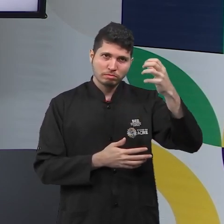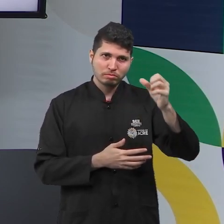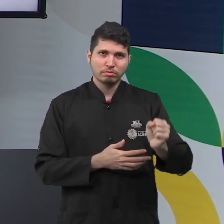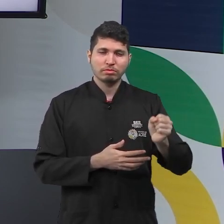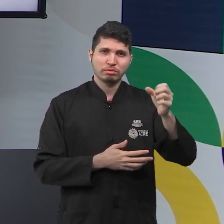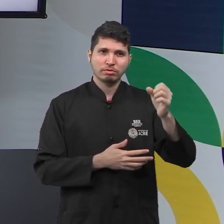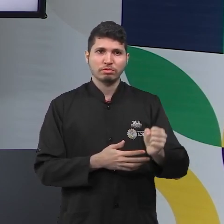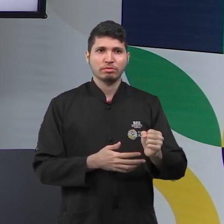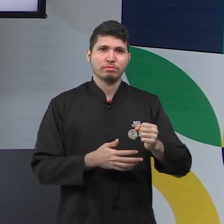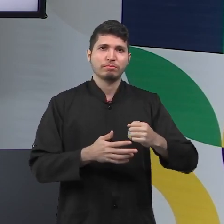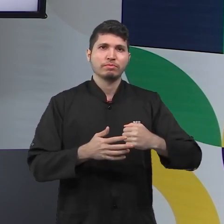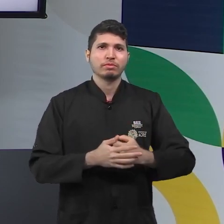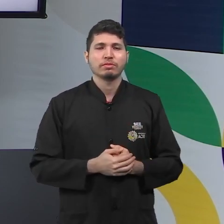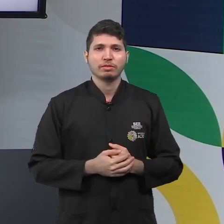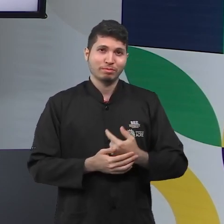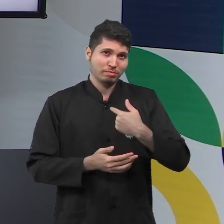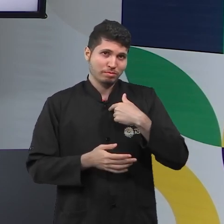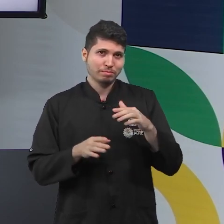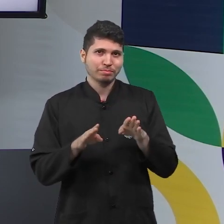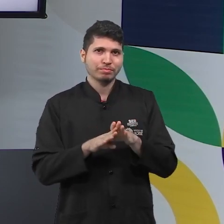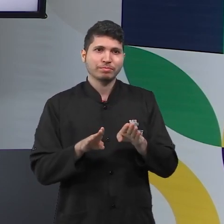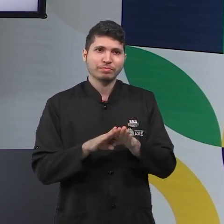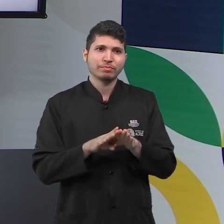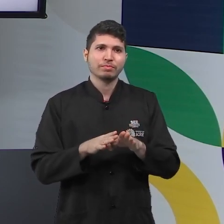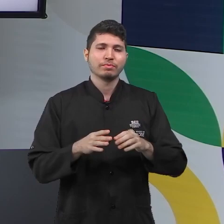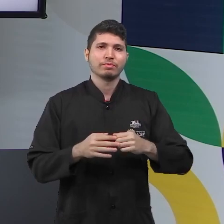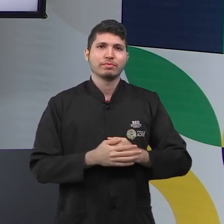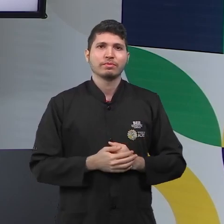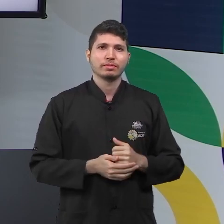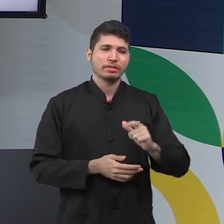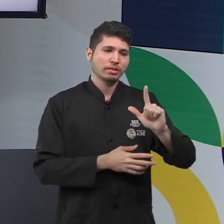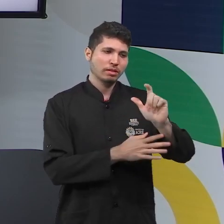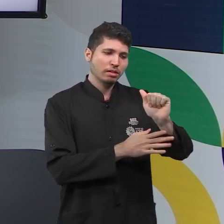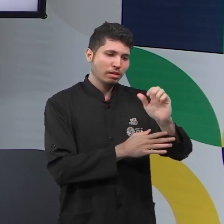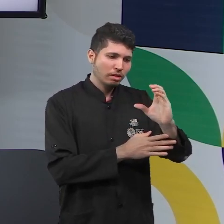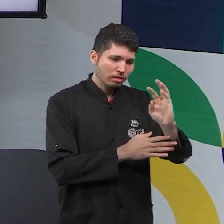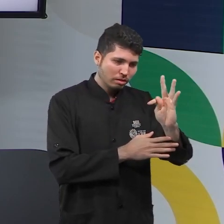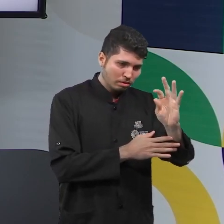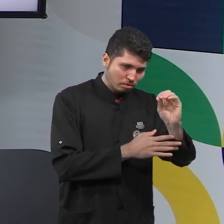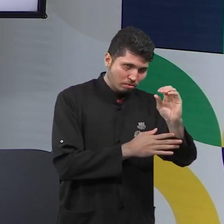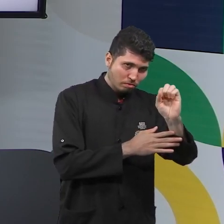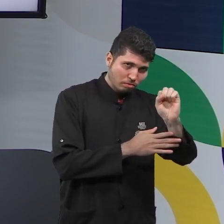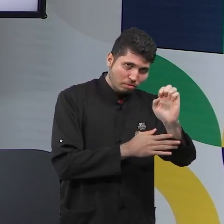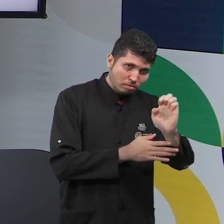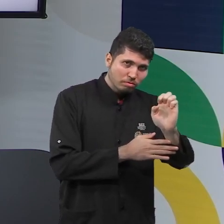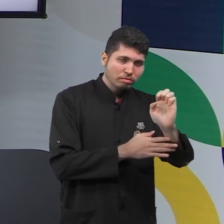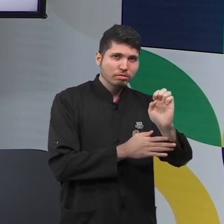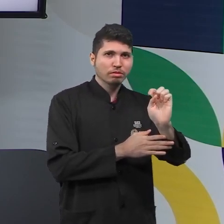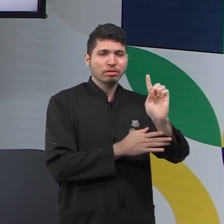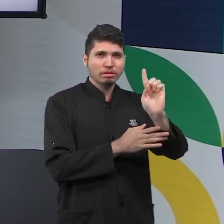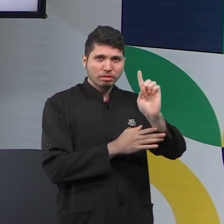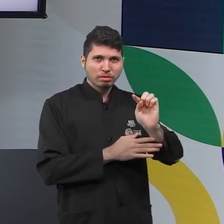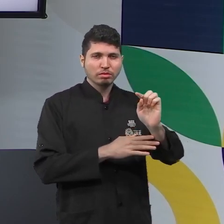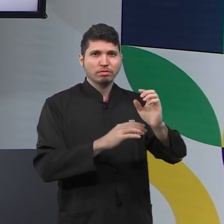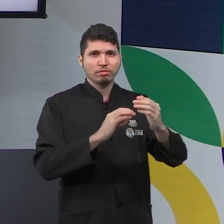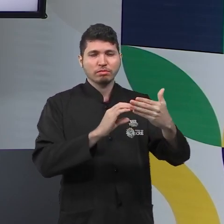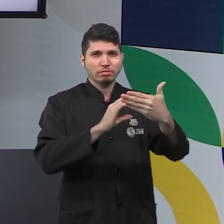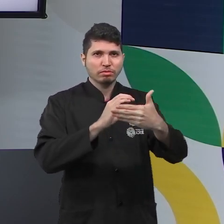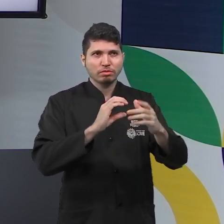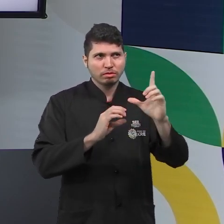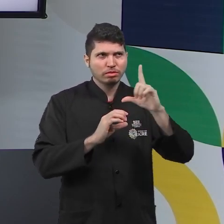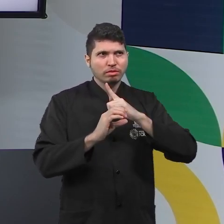Então, a lactose é esse carboidrato e muitas pessoas, elas têm o quê? Elas têm um problema na hora